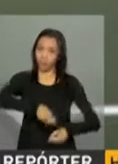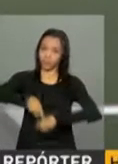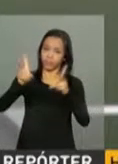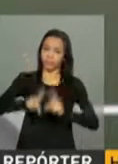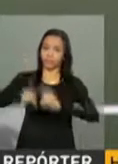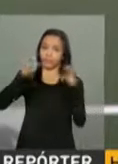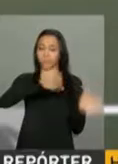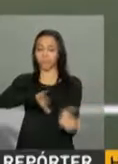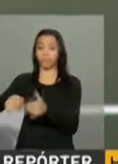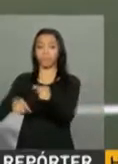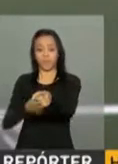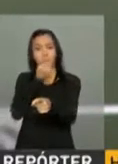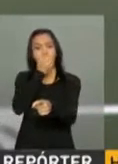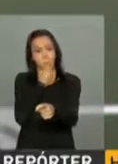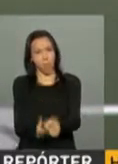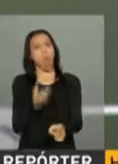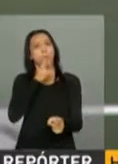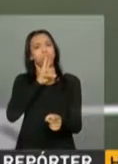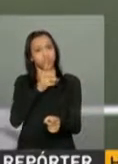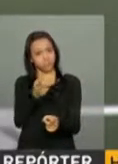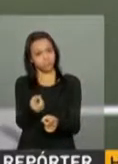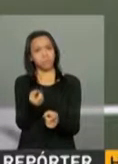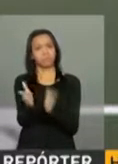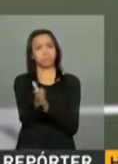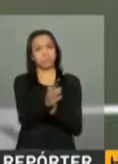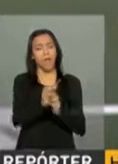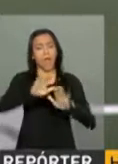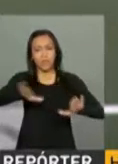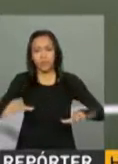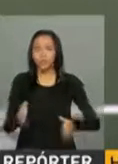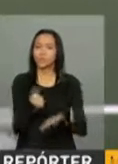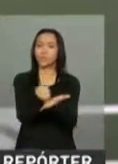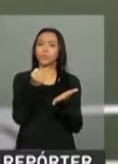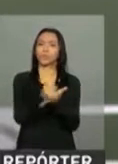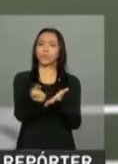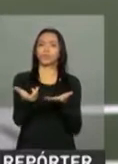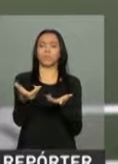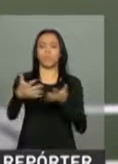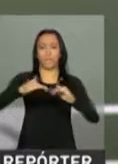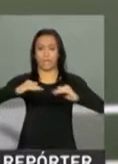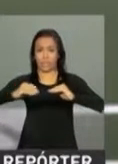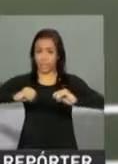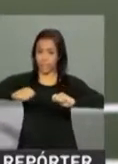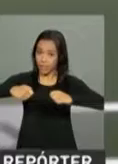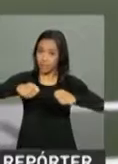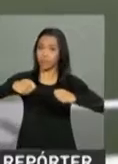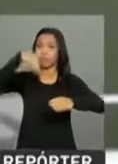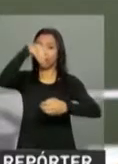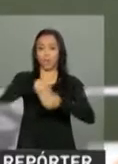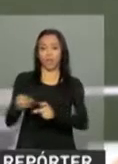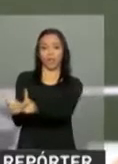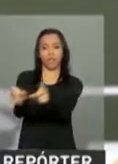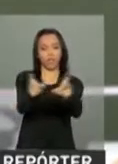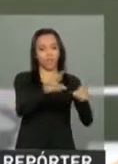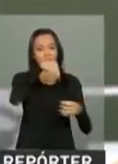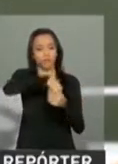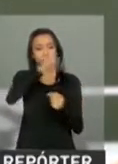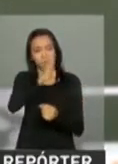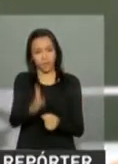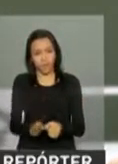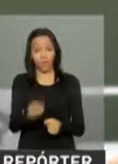de 24 bilhões é um bom resultado ele ajuda no reequilíbrio das contas externas do brasil é no mês de maio tivemos